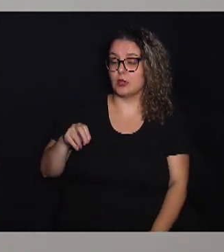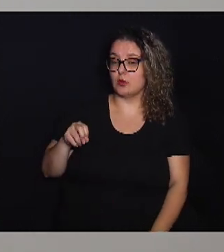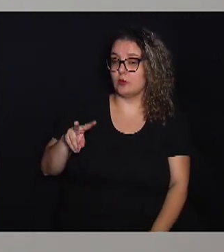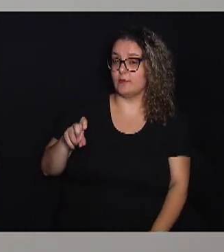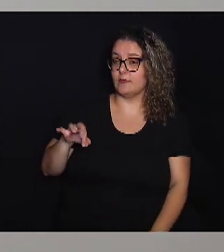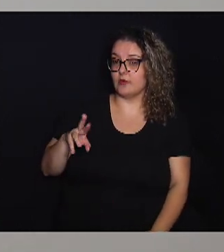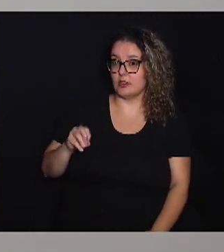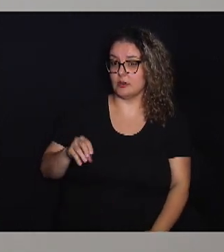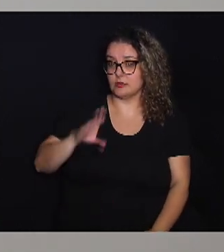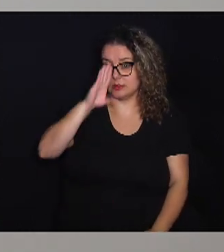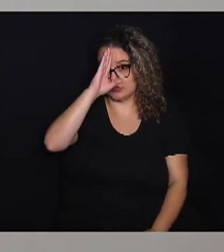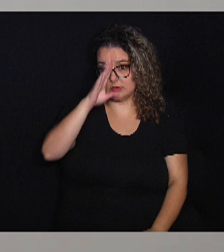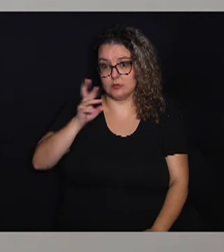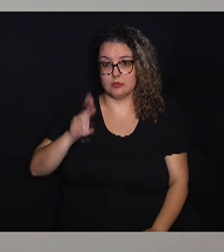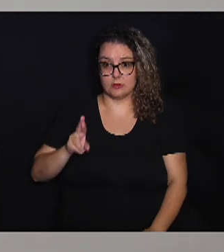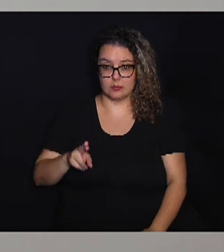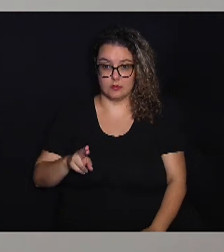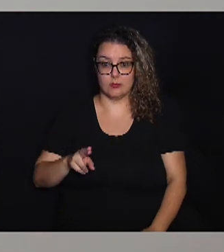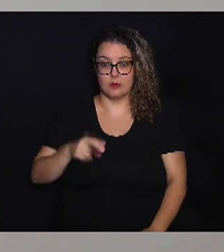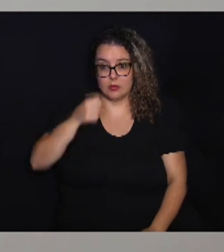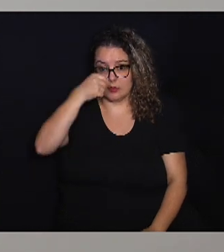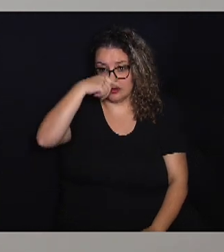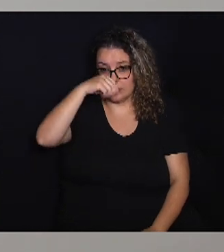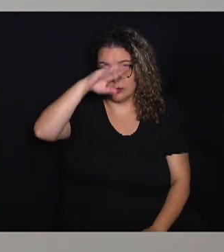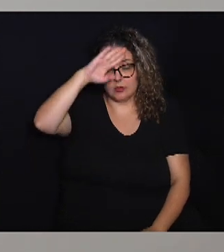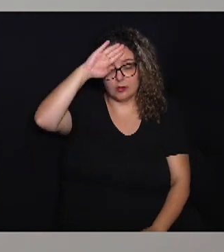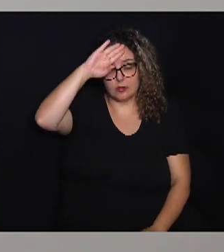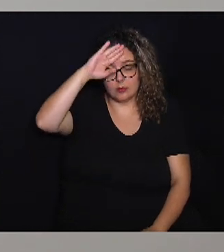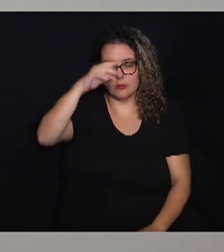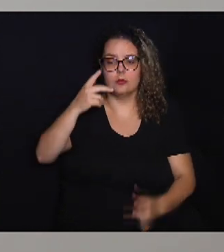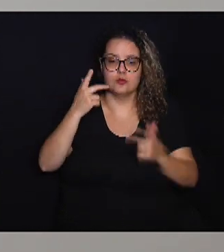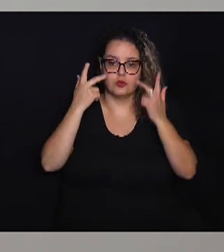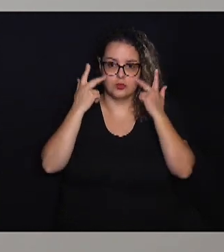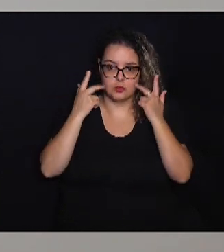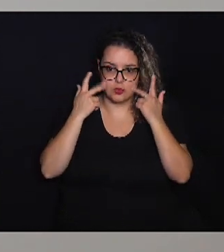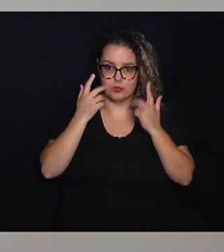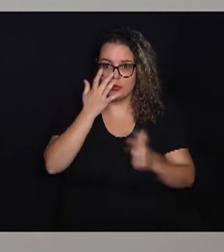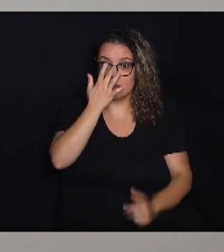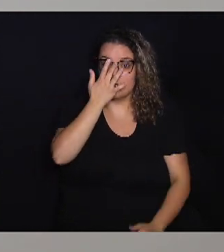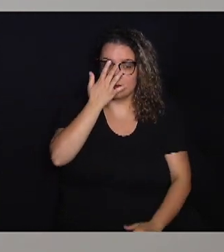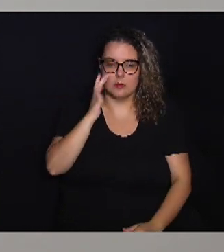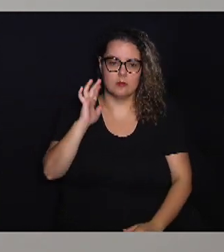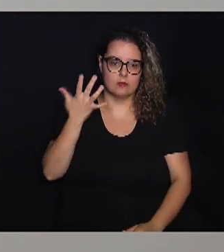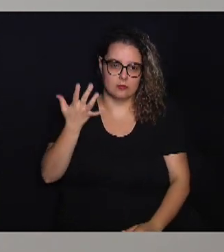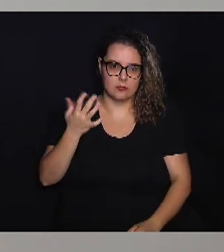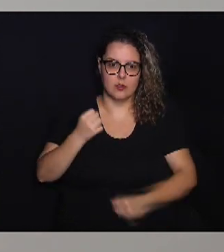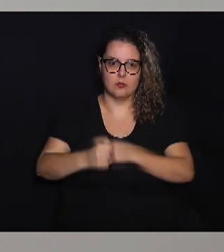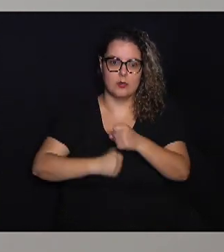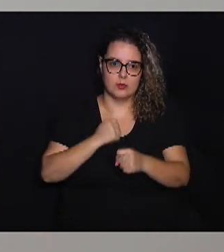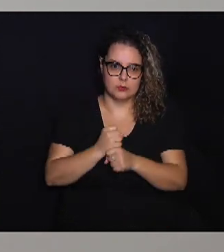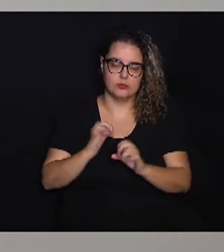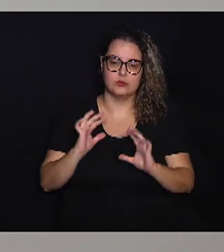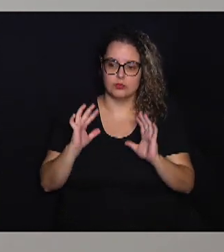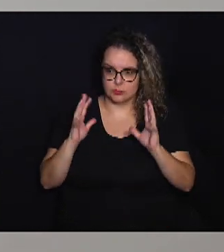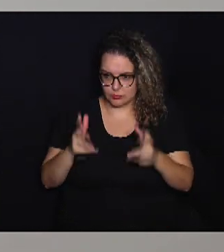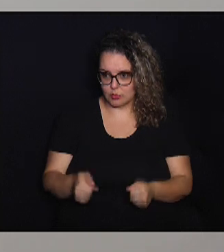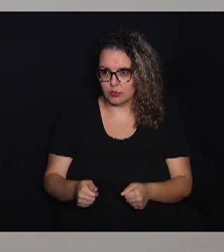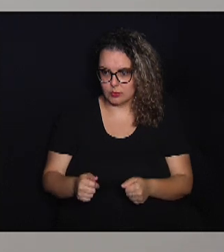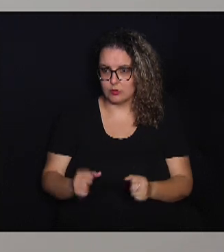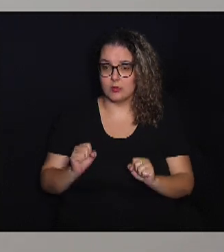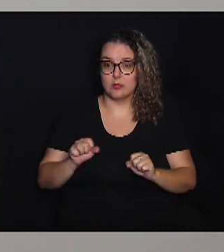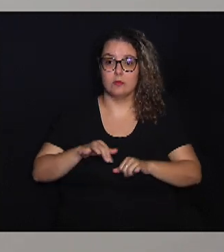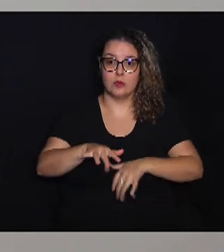das principais causas do resfriado comum, e que ocorre geralmente o ano inteiro, mas pode circular com